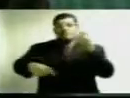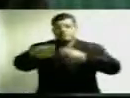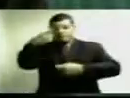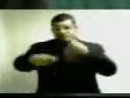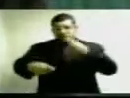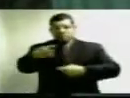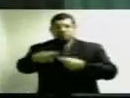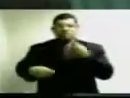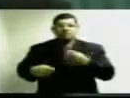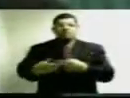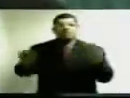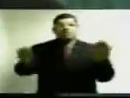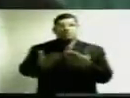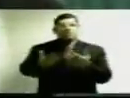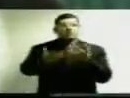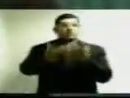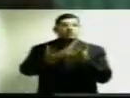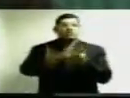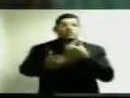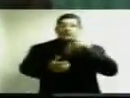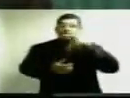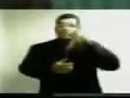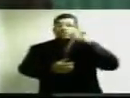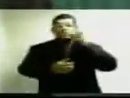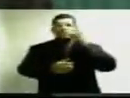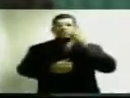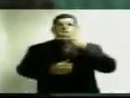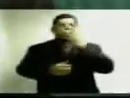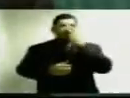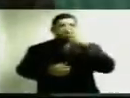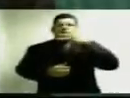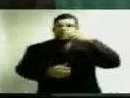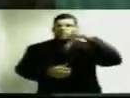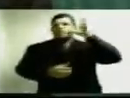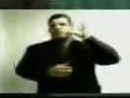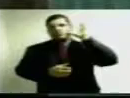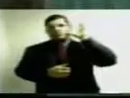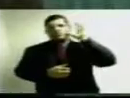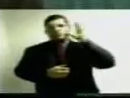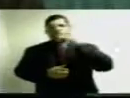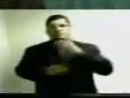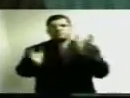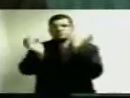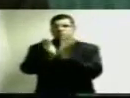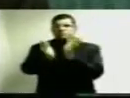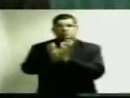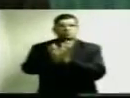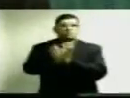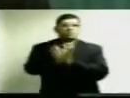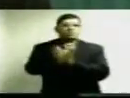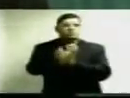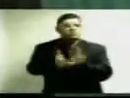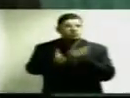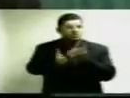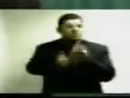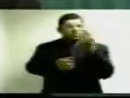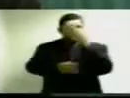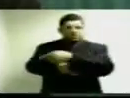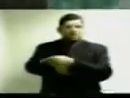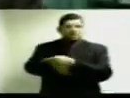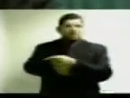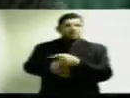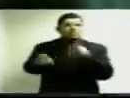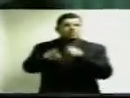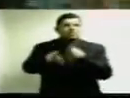pedofilia. E olha que anteontem, deputado Marcelo, esse mesmo grupo que estava